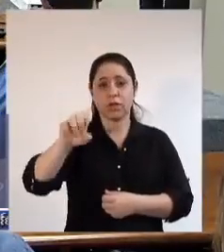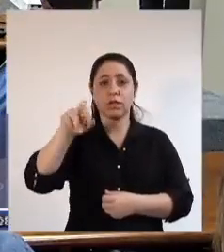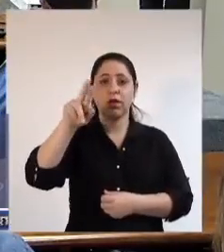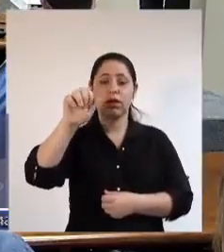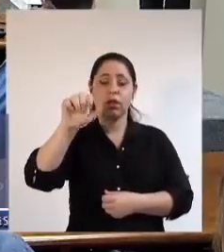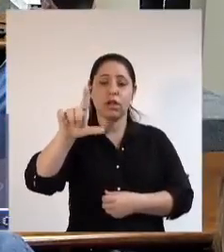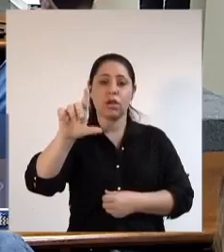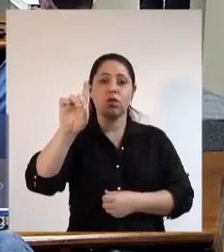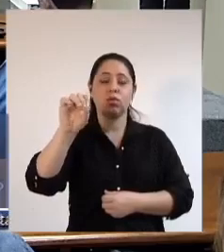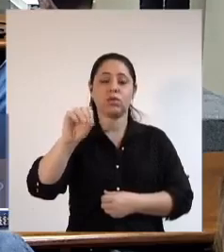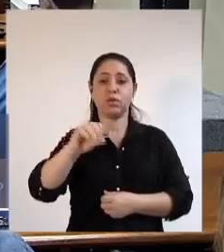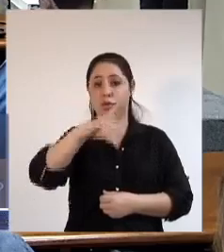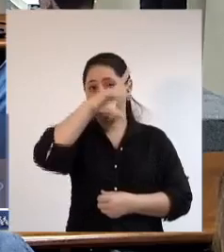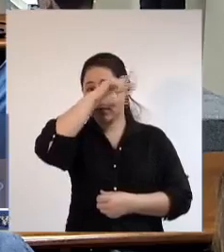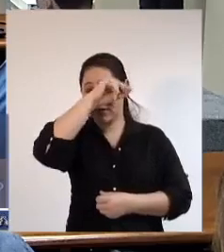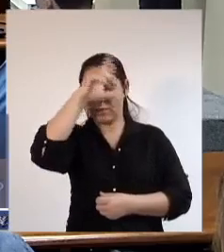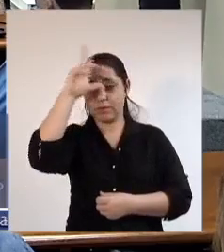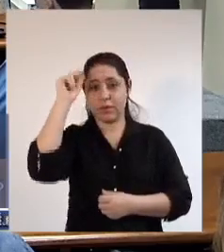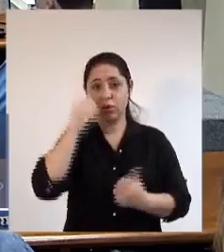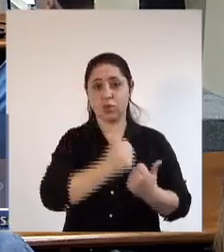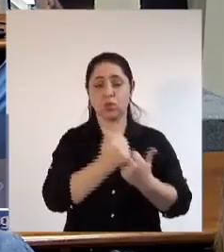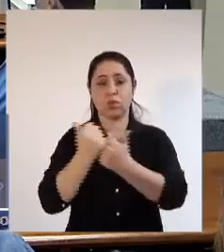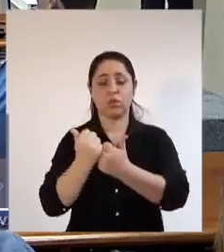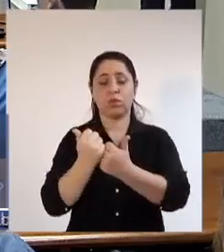prefeito roberto tavares almeida